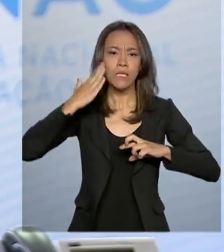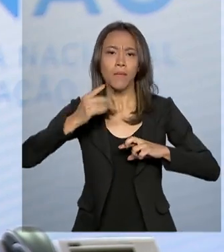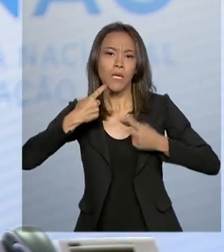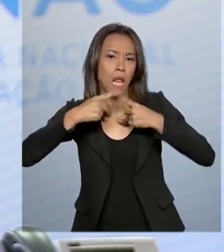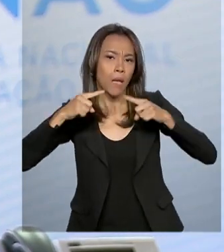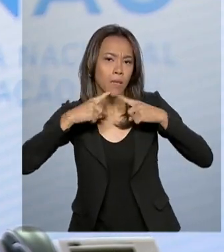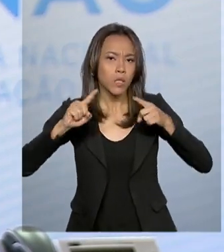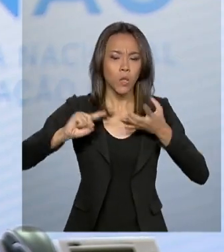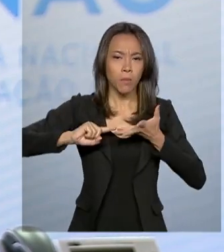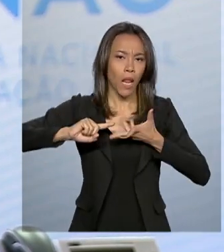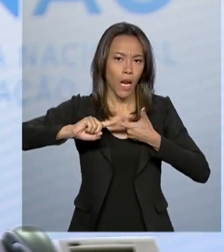problemas e agir rapidamente.